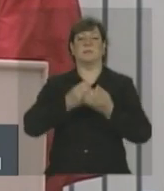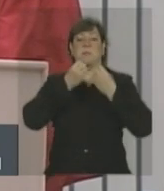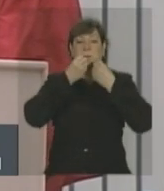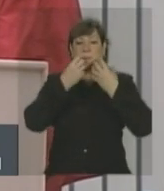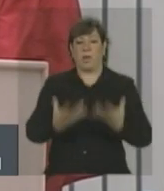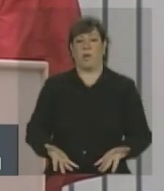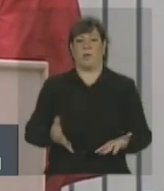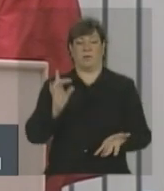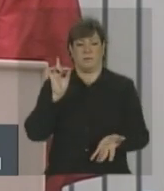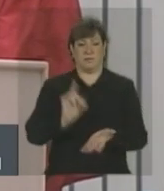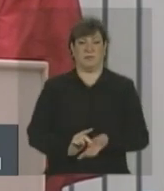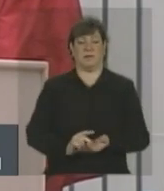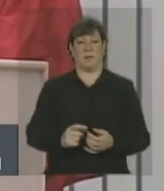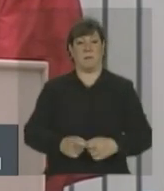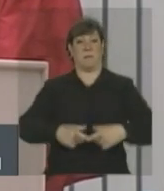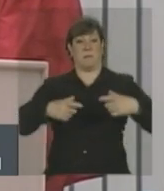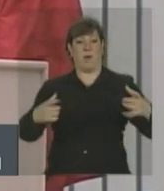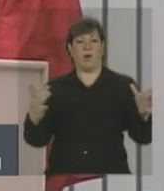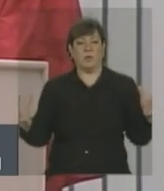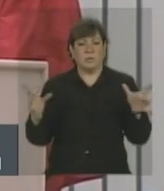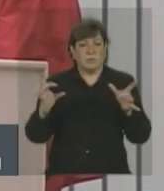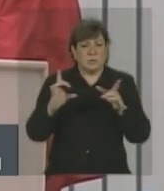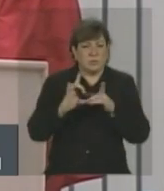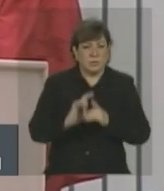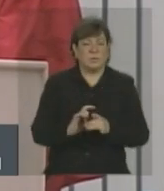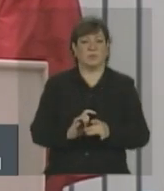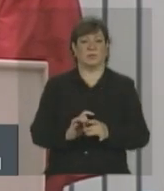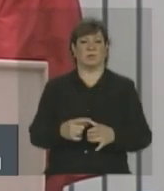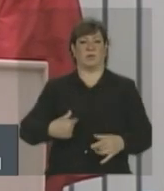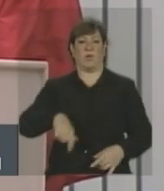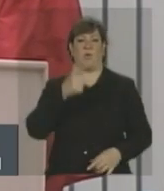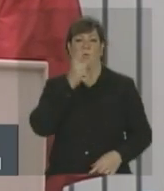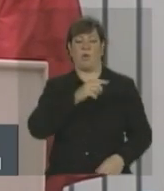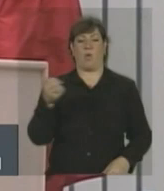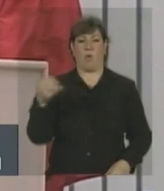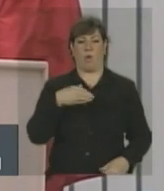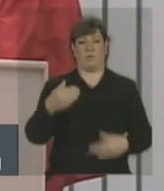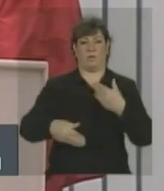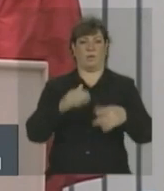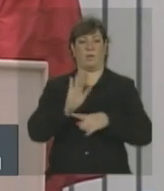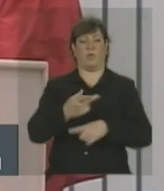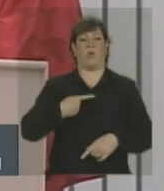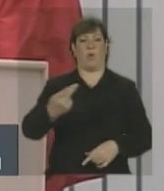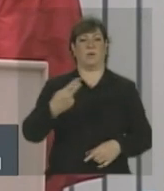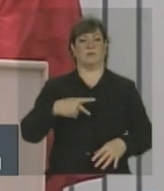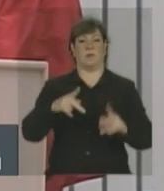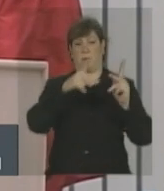concretas e em maior proximidade e em novas conquistas para os nossos povos.